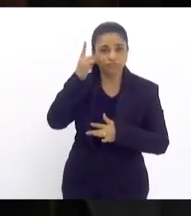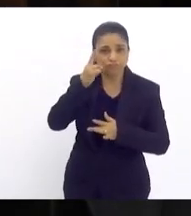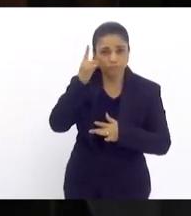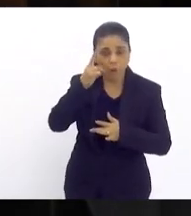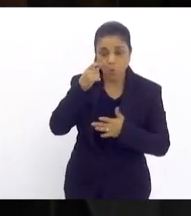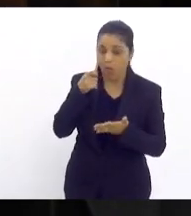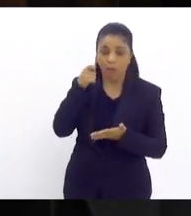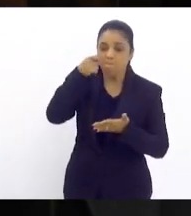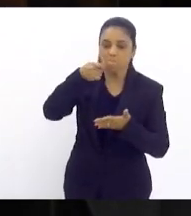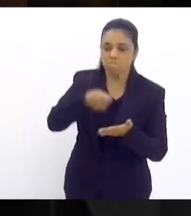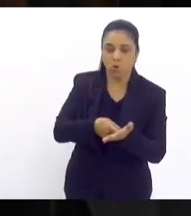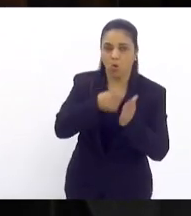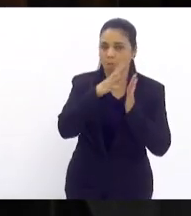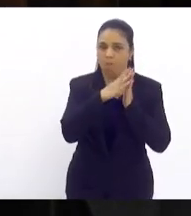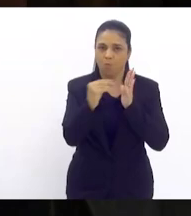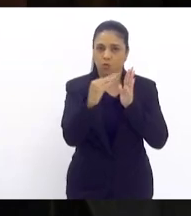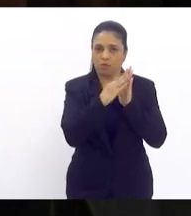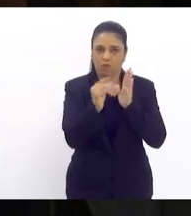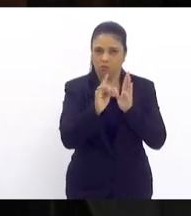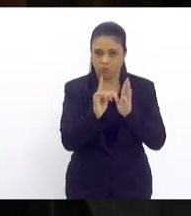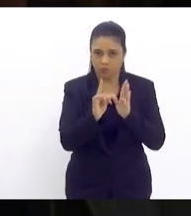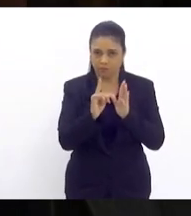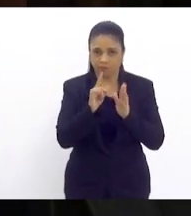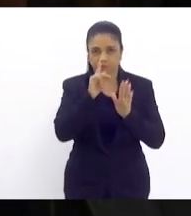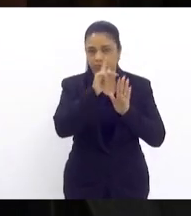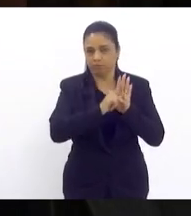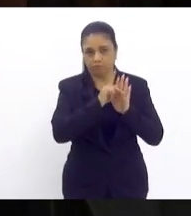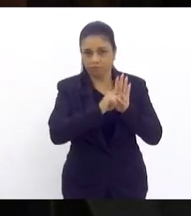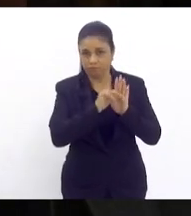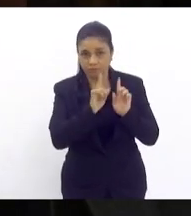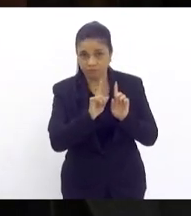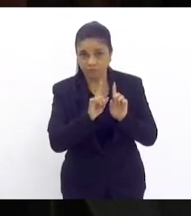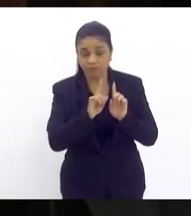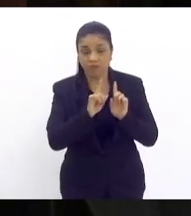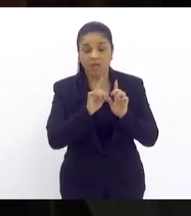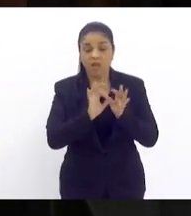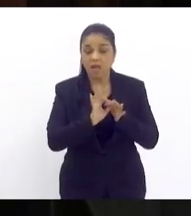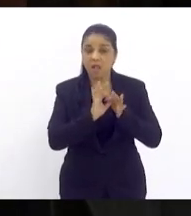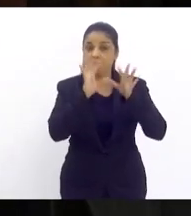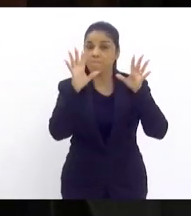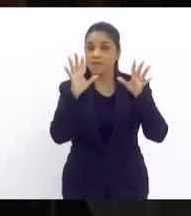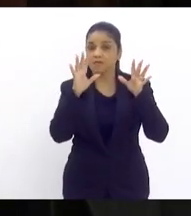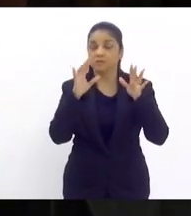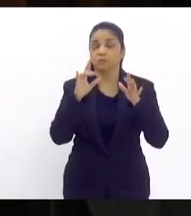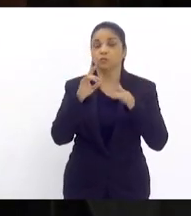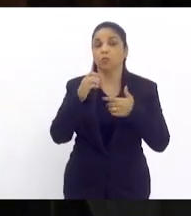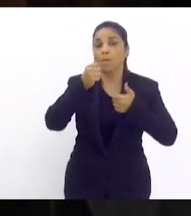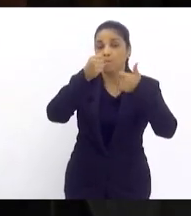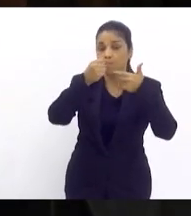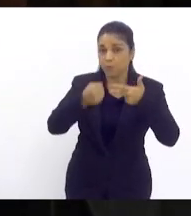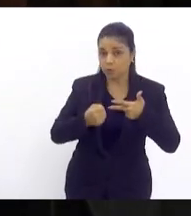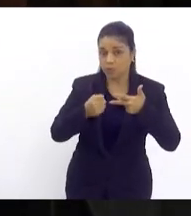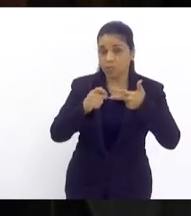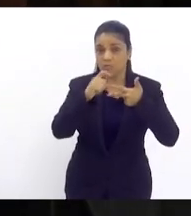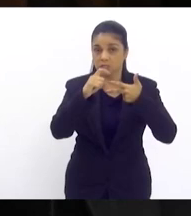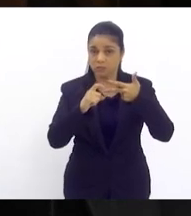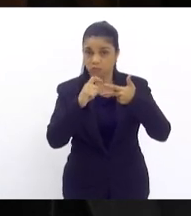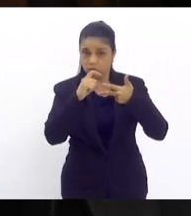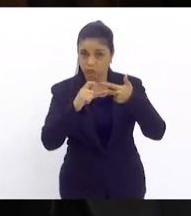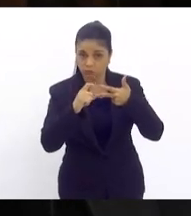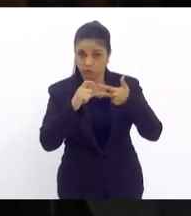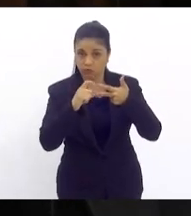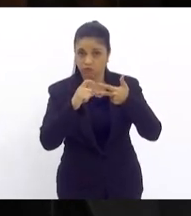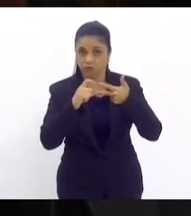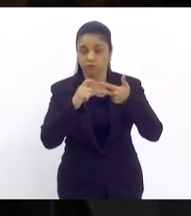impositivo ele se uma mera deliberação do Poder Executivo a partir do momento que autorizativo e